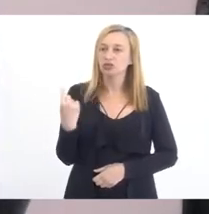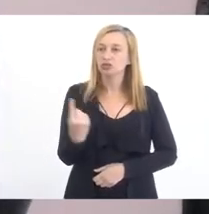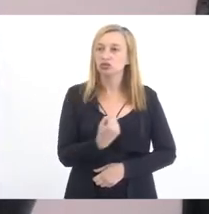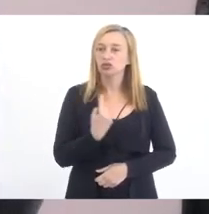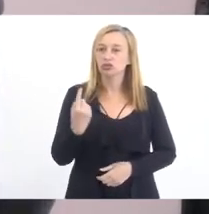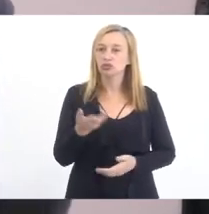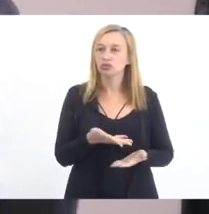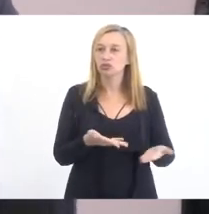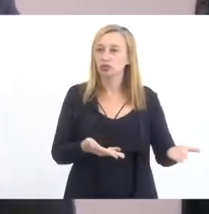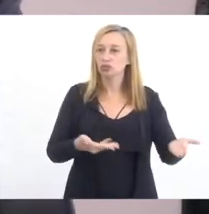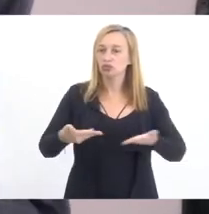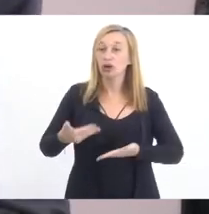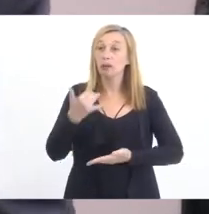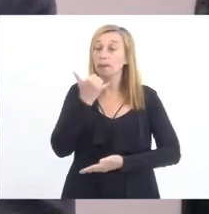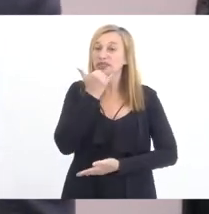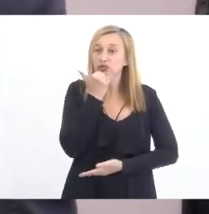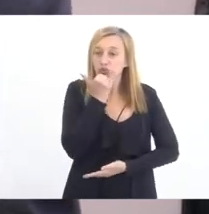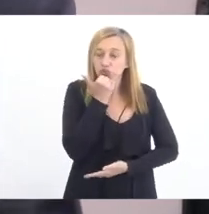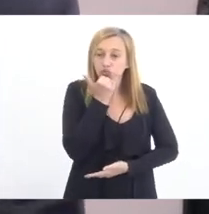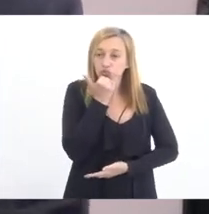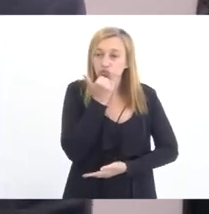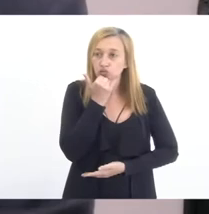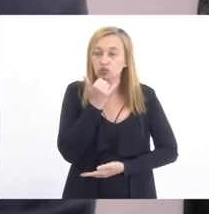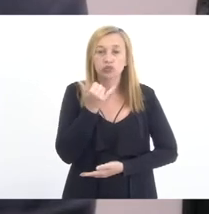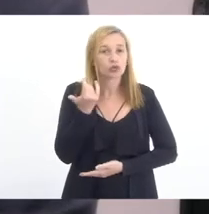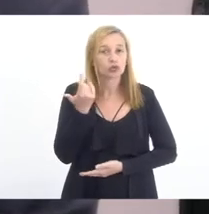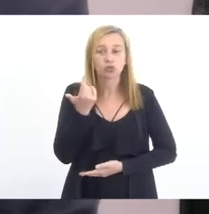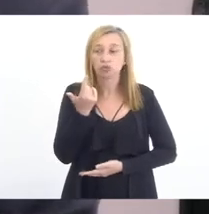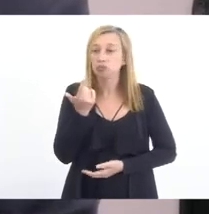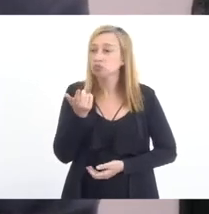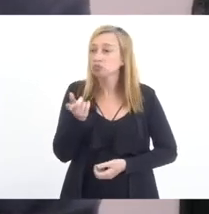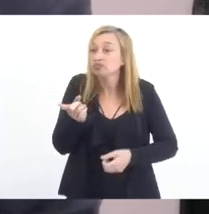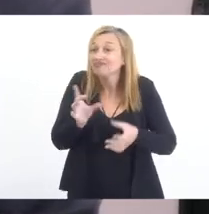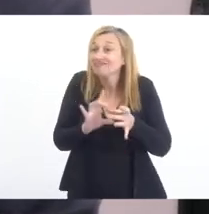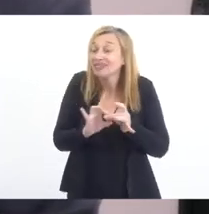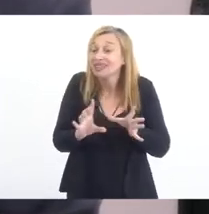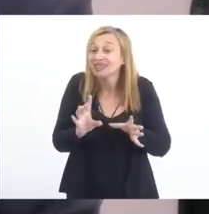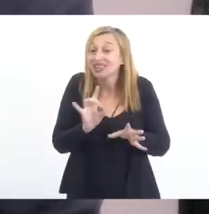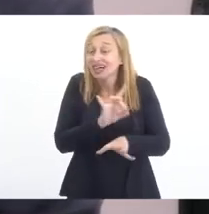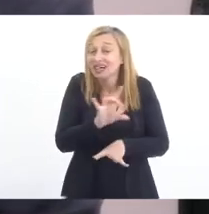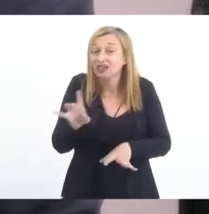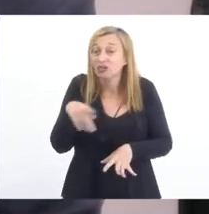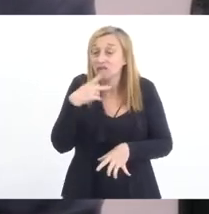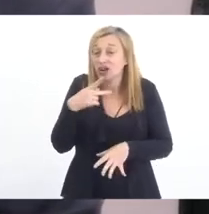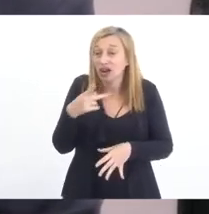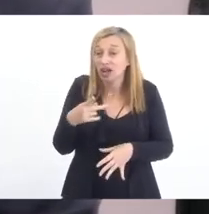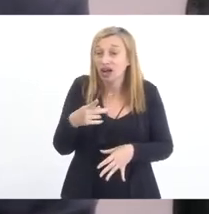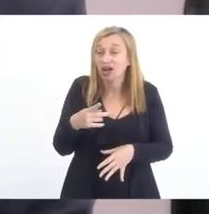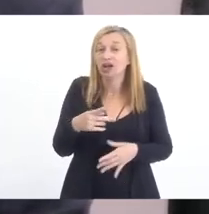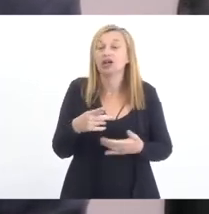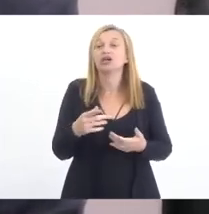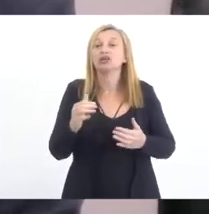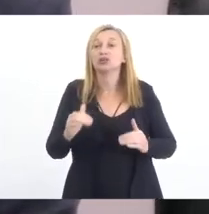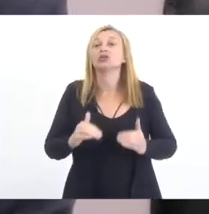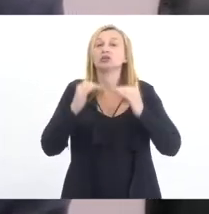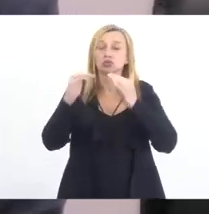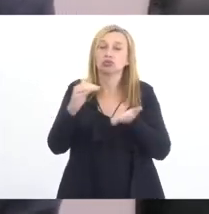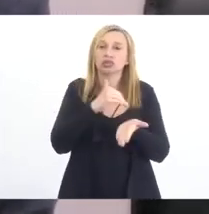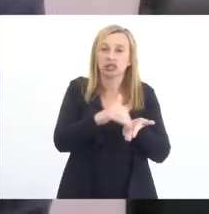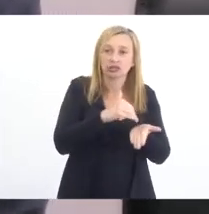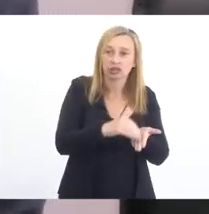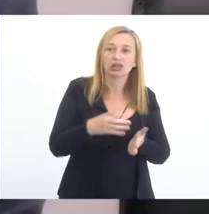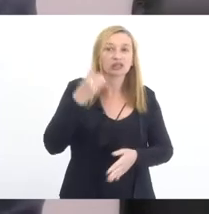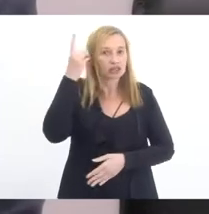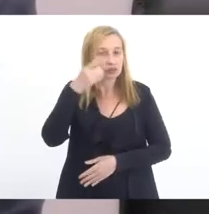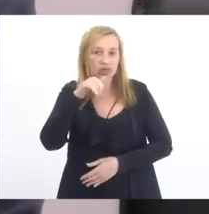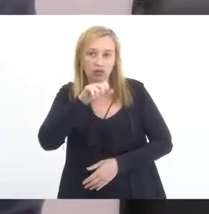convidados. Eu queria pedir desculpas, que eu não vou conseguir garantir a fala. E antes de devolver para a mesa, para o nosso subsecretário, para o deputado